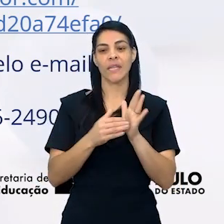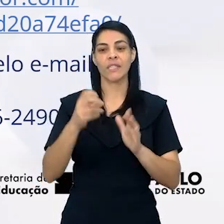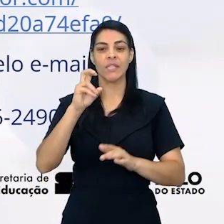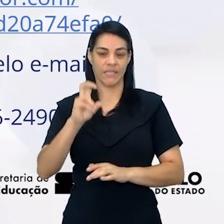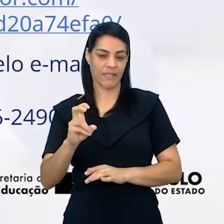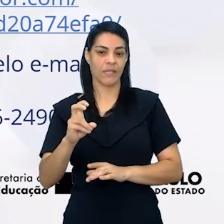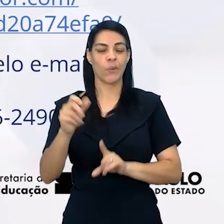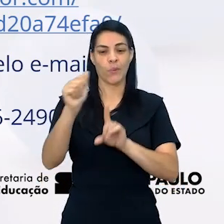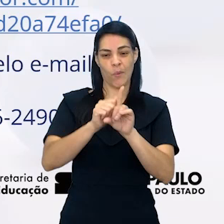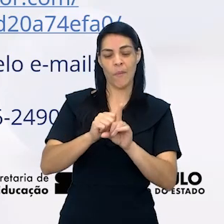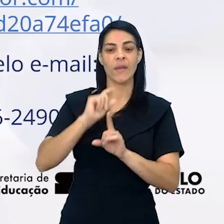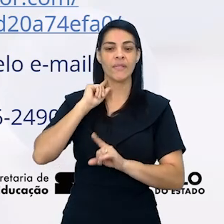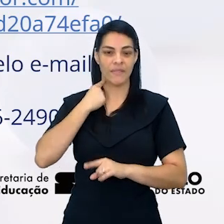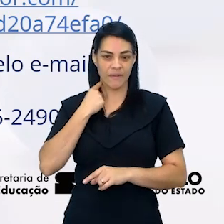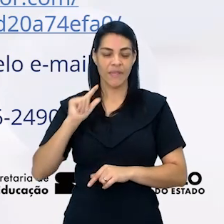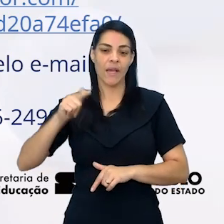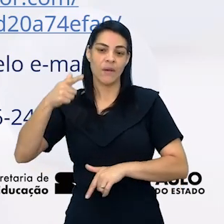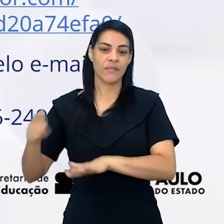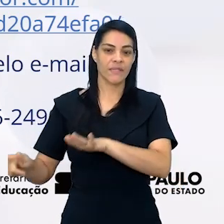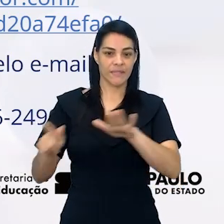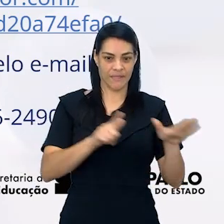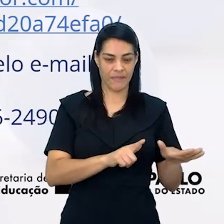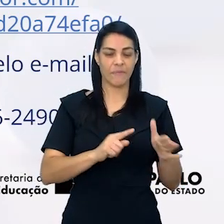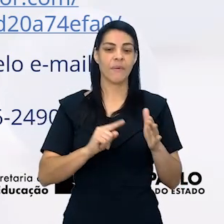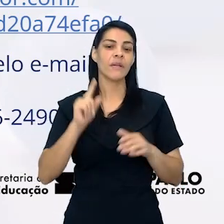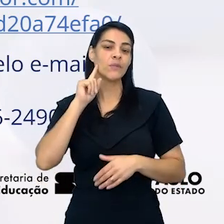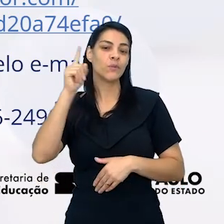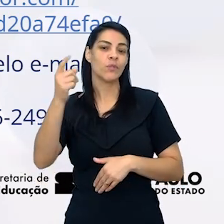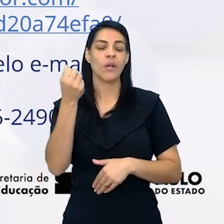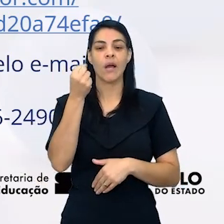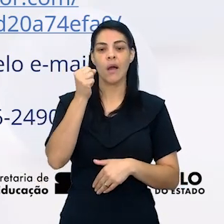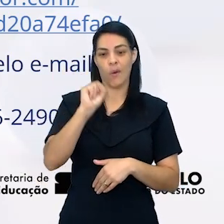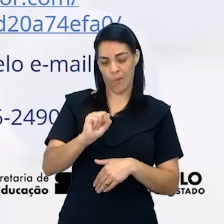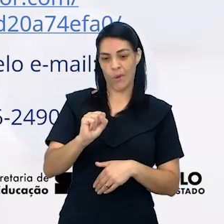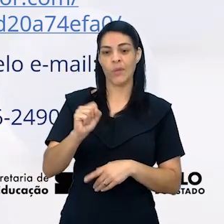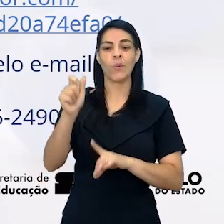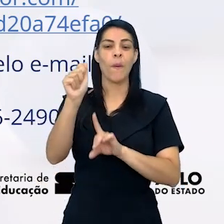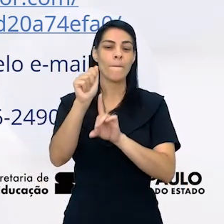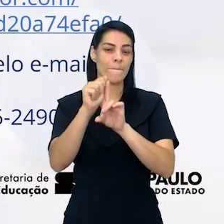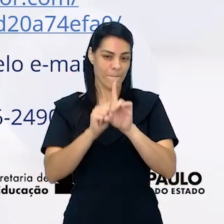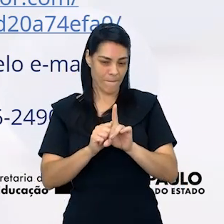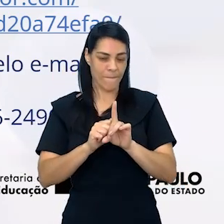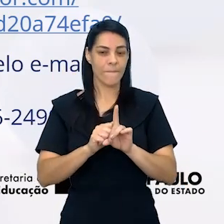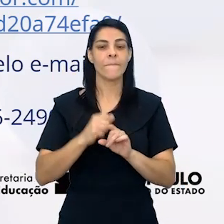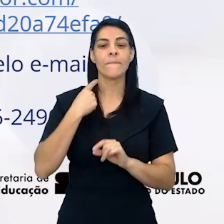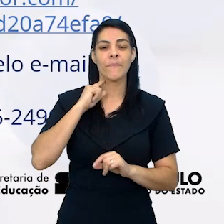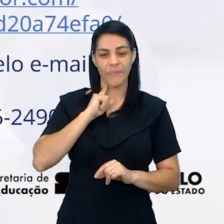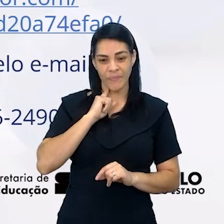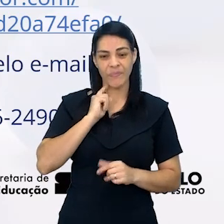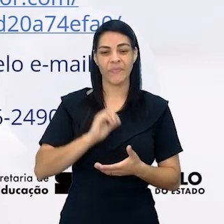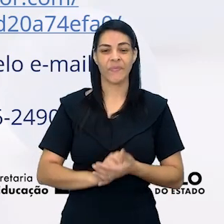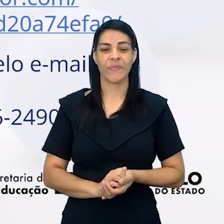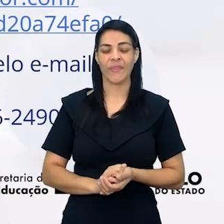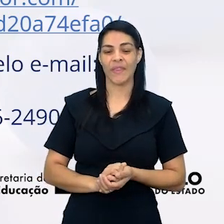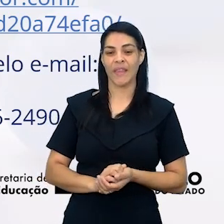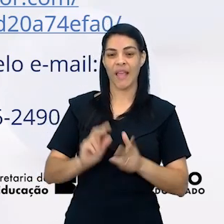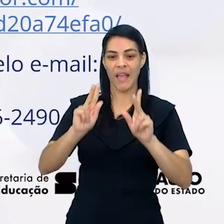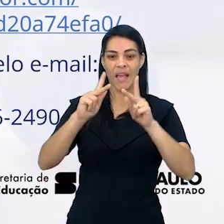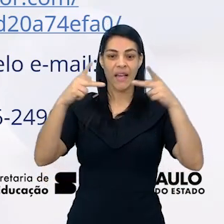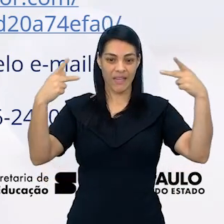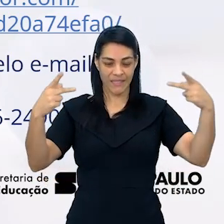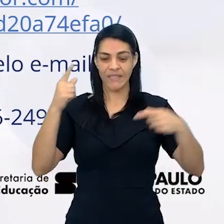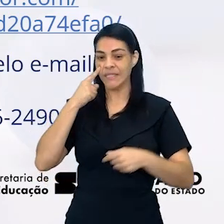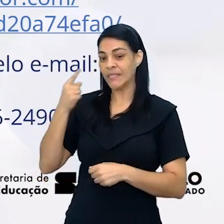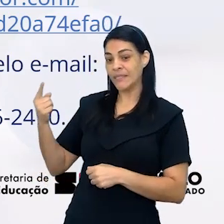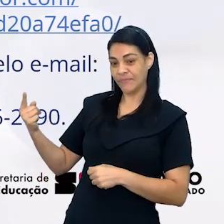é na semana seguinte aí do dia 8 de Maio Esse é o link das inscrições qualquer dúvida aí a contato